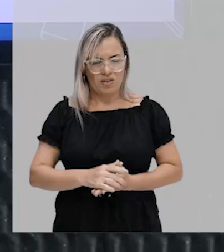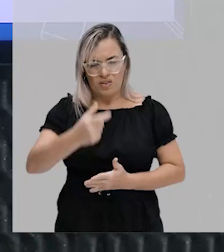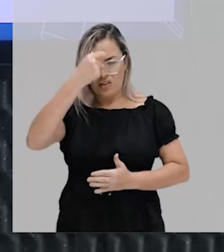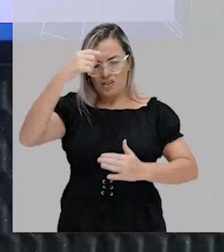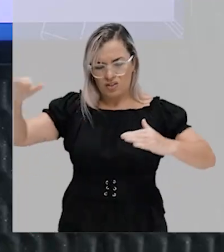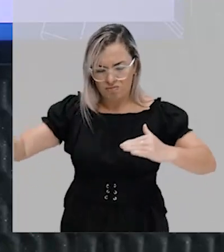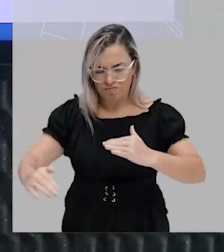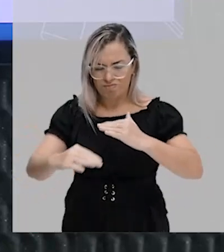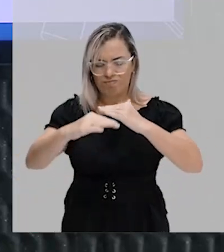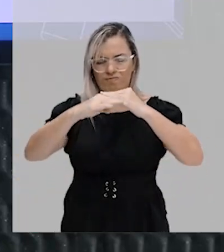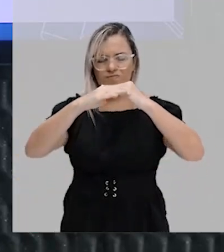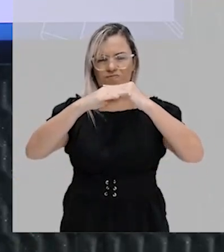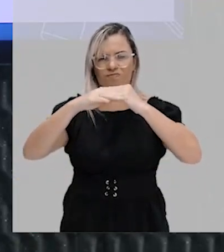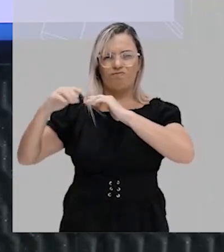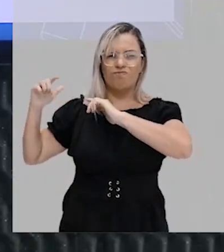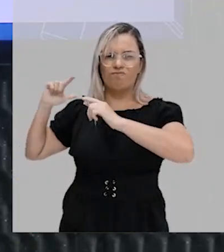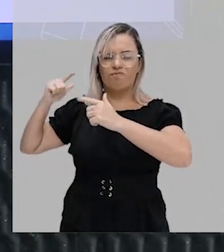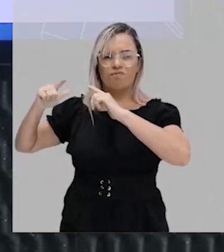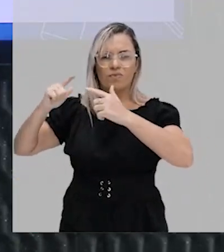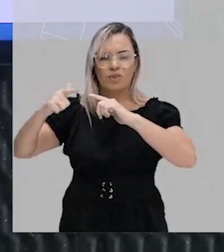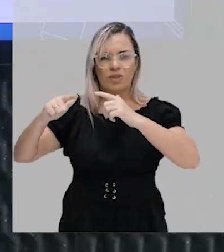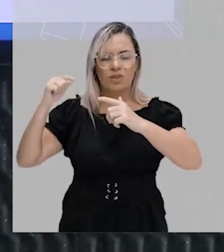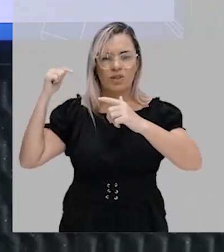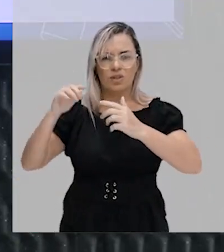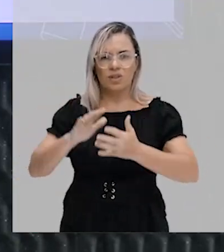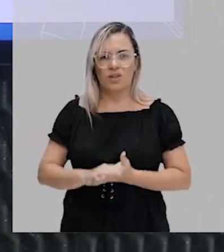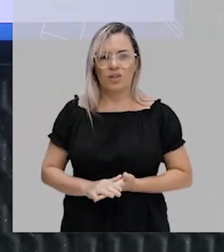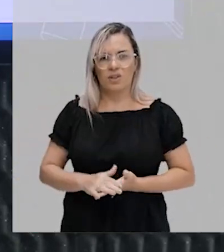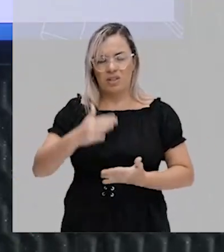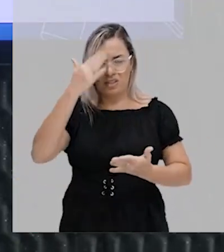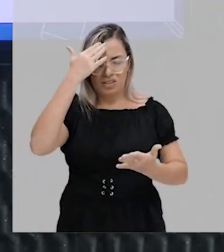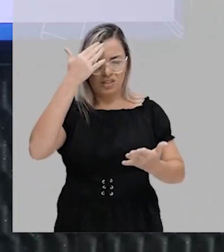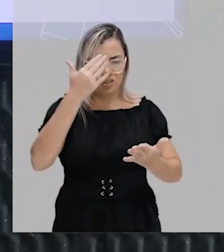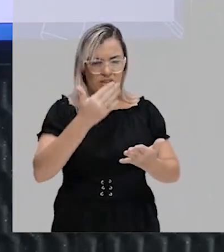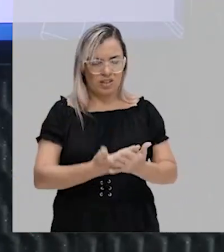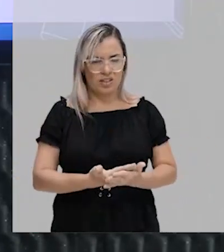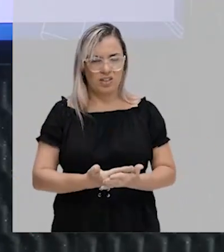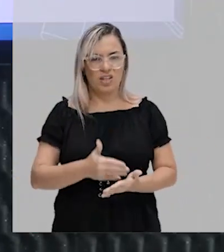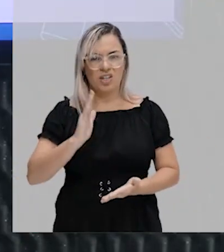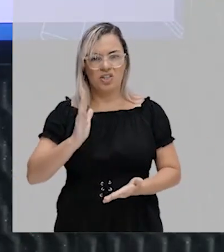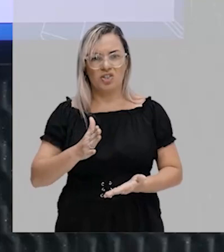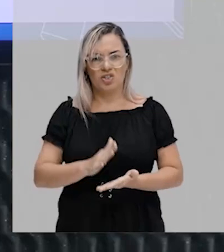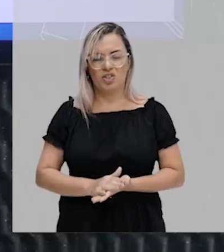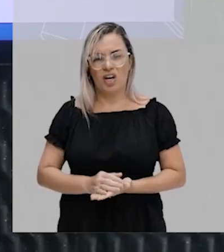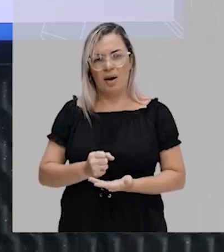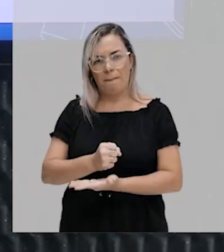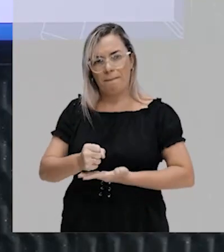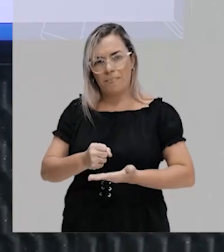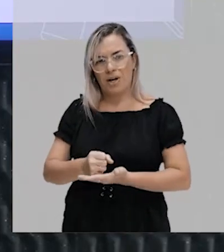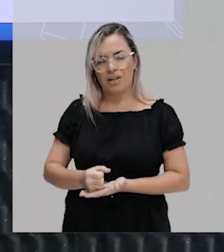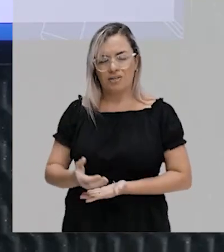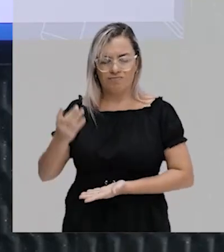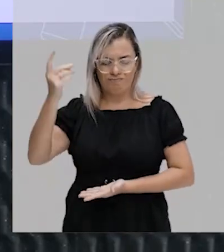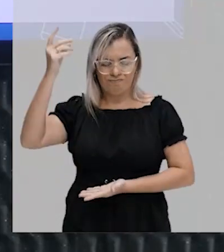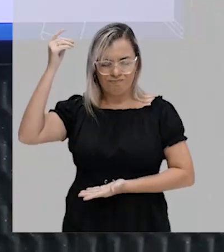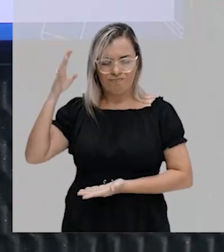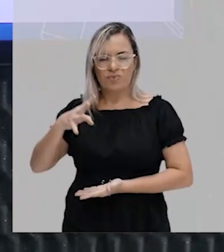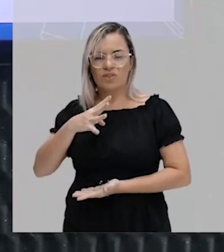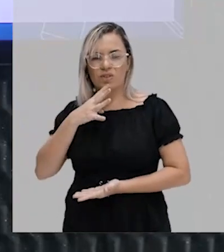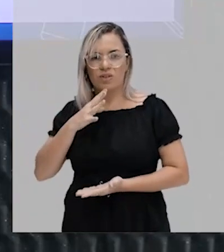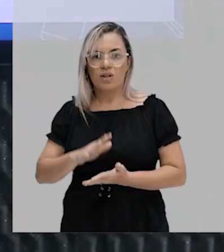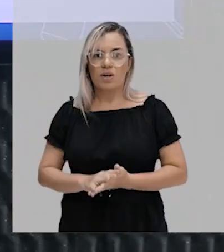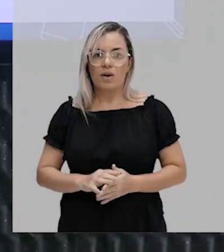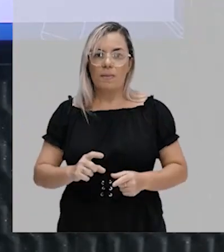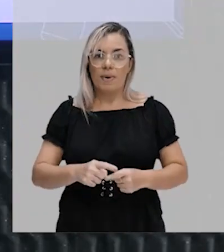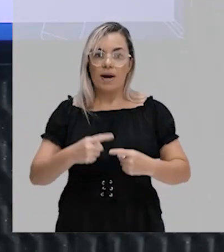comum, aquilo que vem da tradição, aquilo que vem das crenças já consolidadas no seu conhecimento, para que ele tenha uma